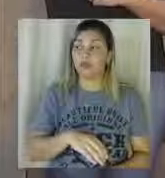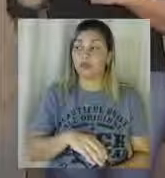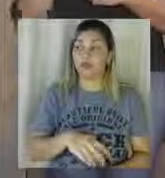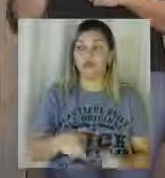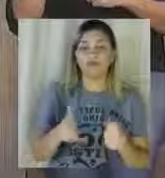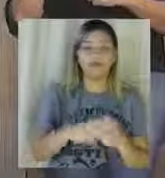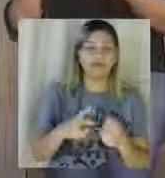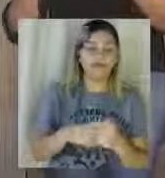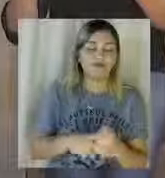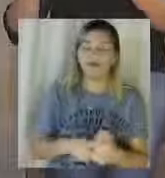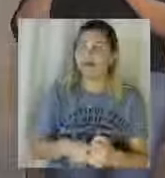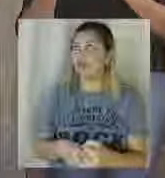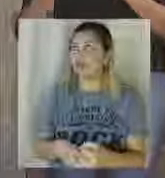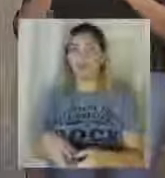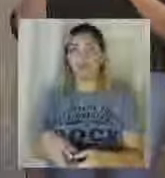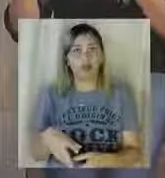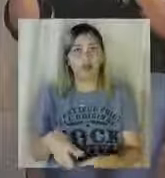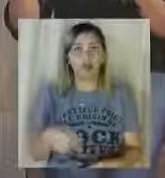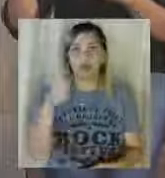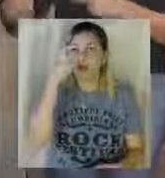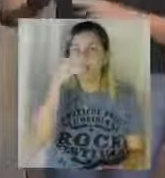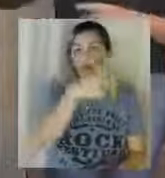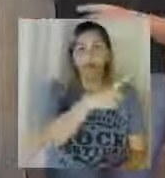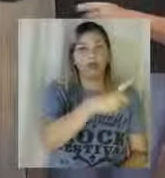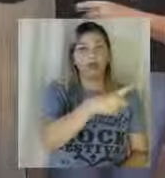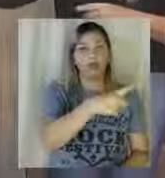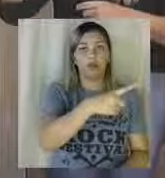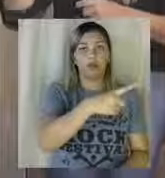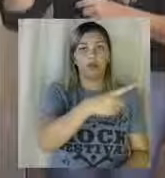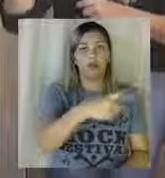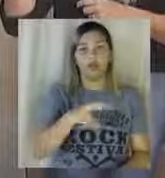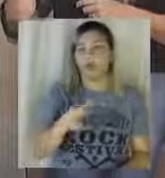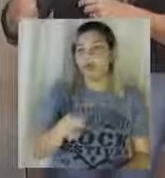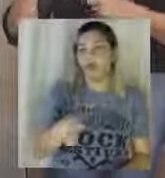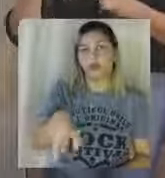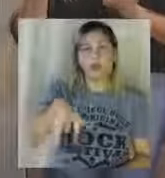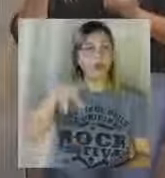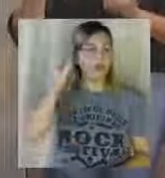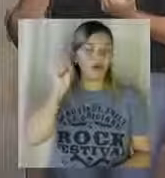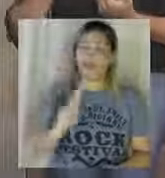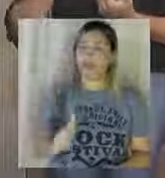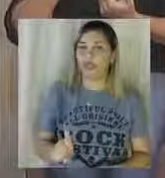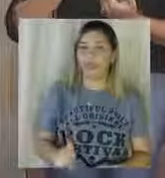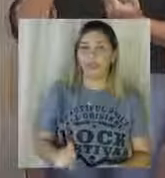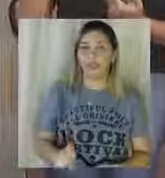verbos principalmente, que é muito difícil. Não é igual ao ouvinte, não.